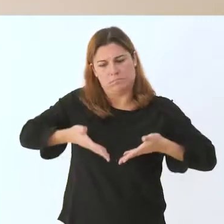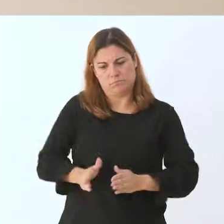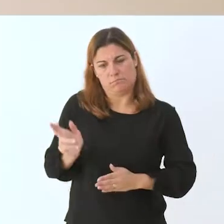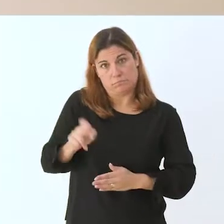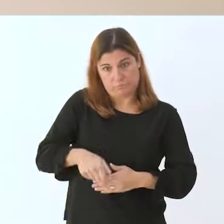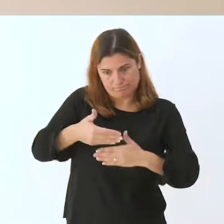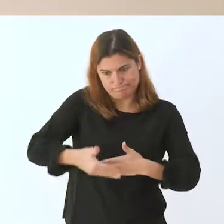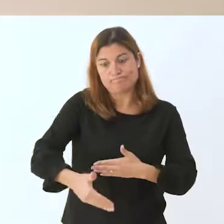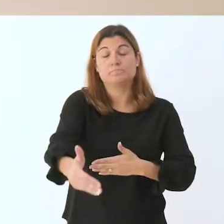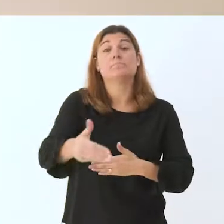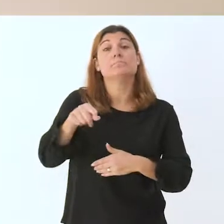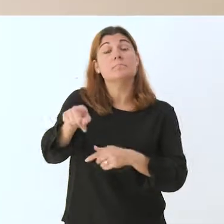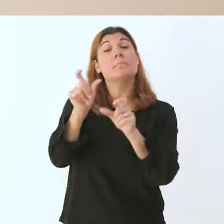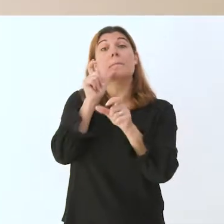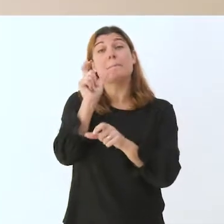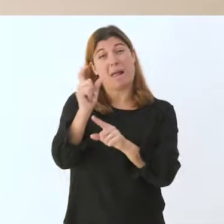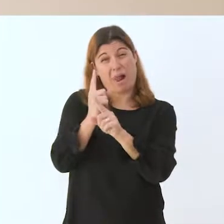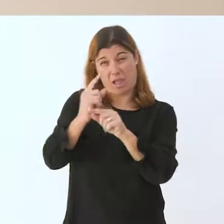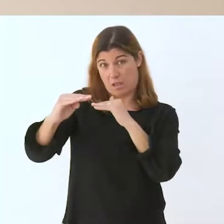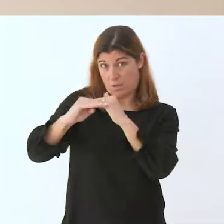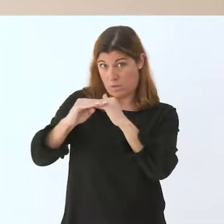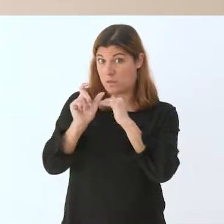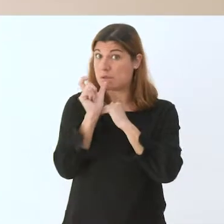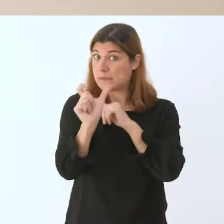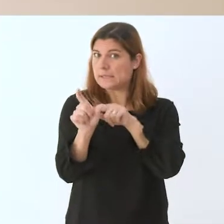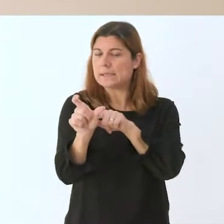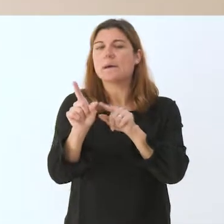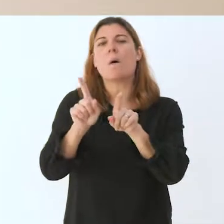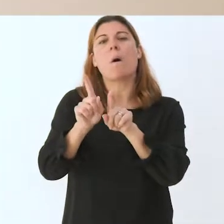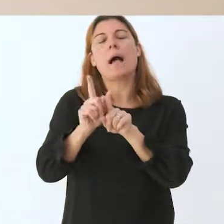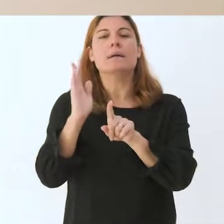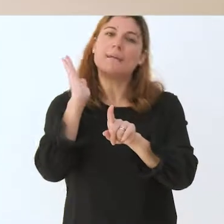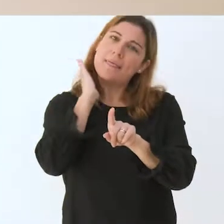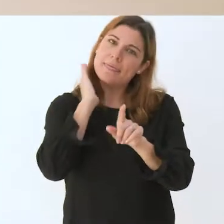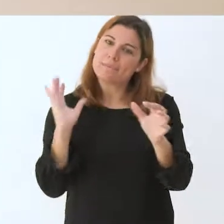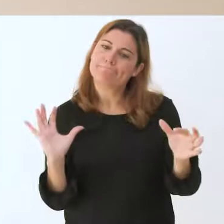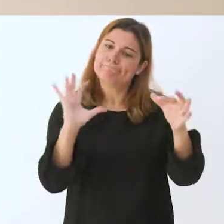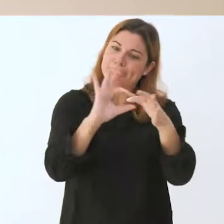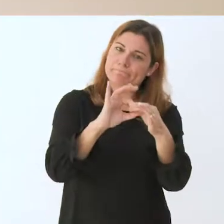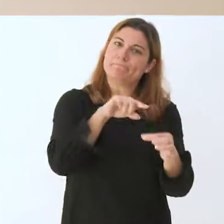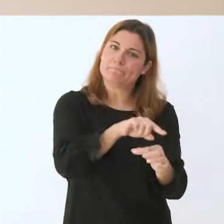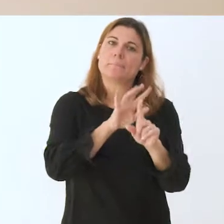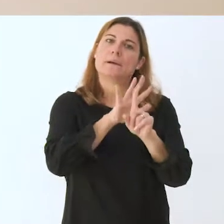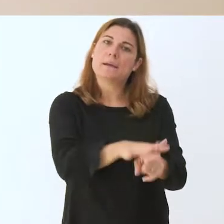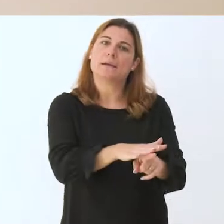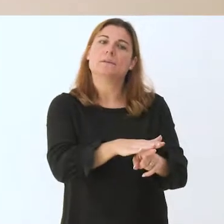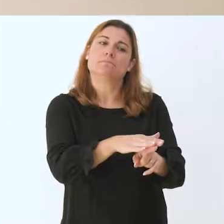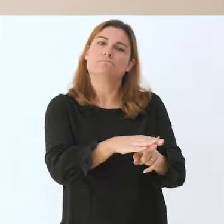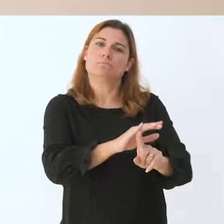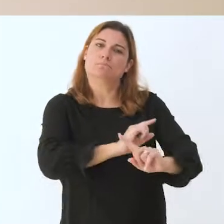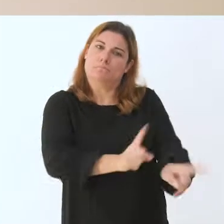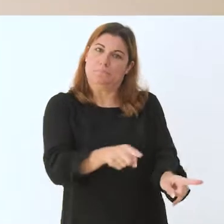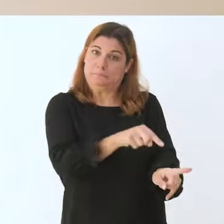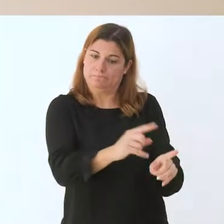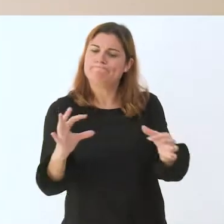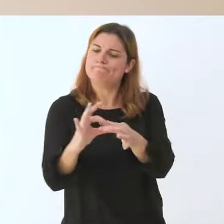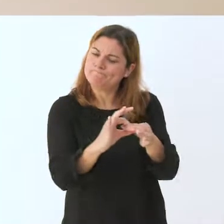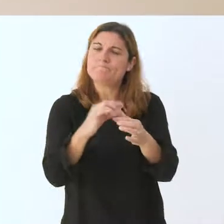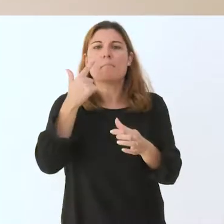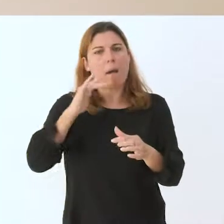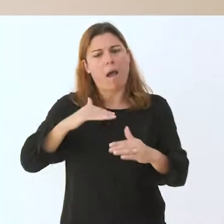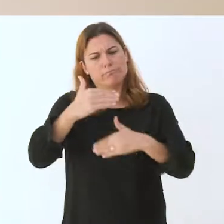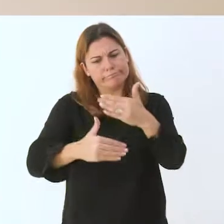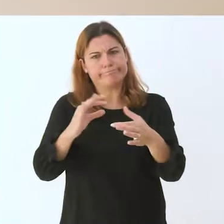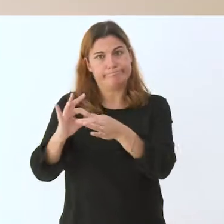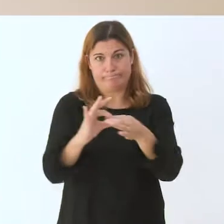nascença. Ao evocar o termo igualdade, não é possível ainda dissociá-lo do de não discriminação. Ainda